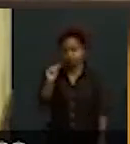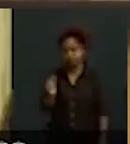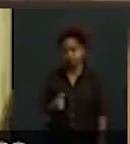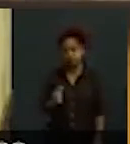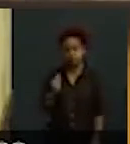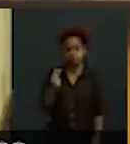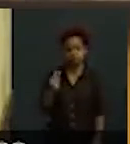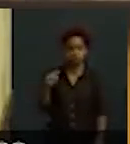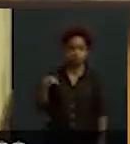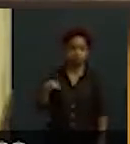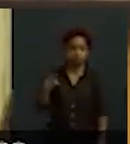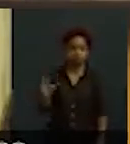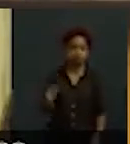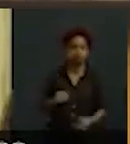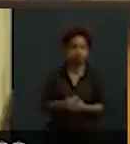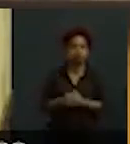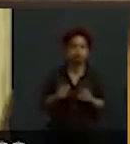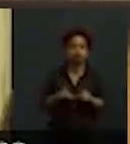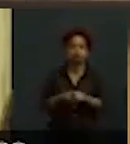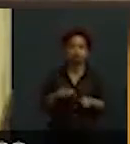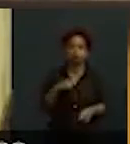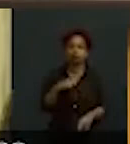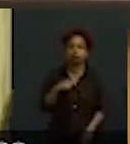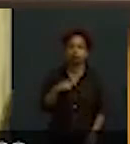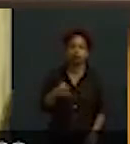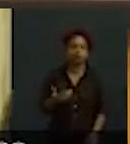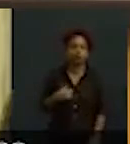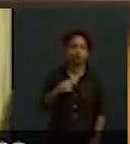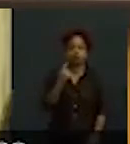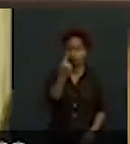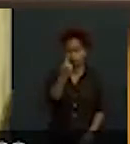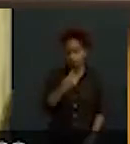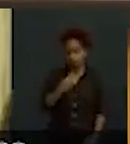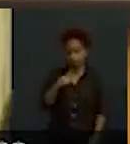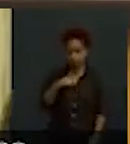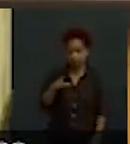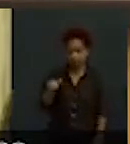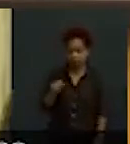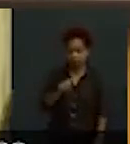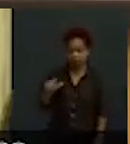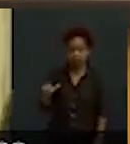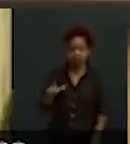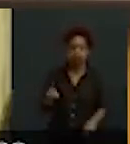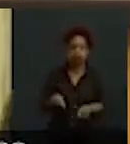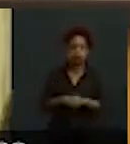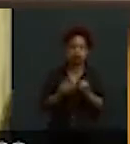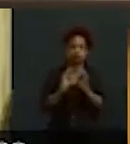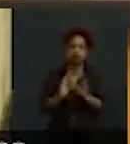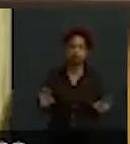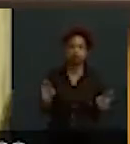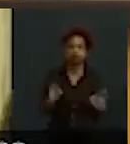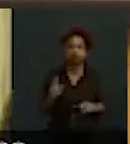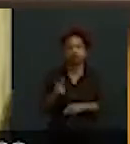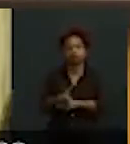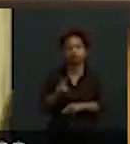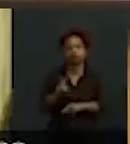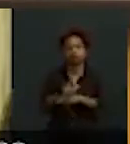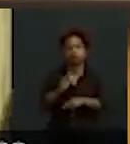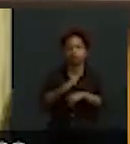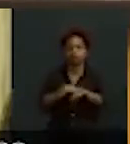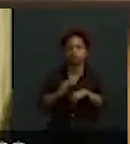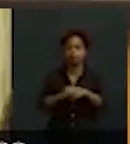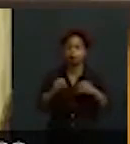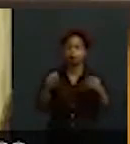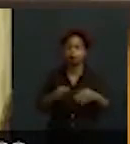a efígie de Aníbal Frederico de Souza e os dizeres zelo, dedicação e